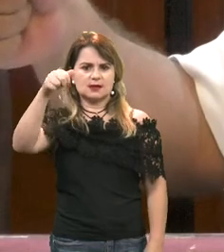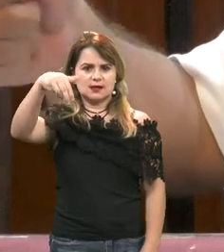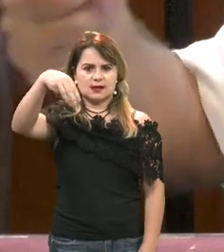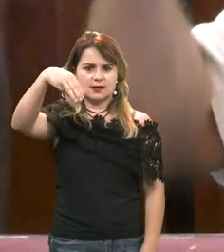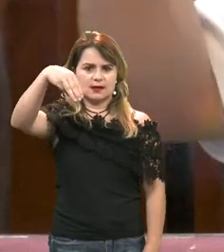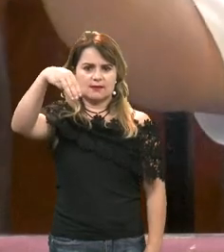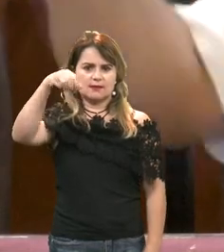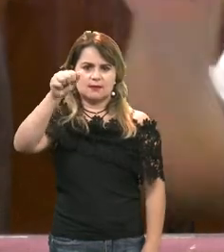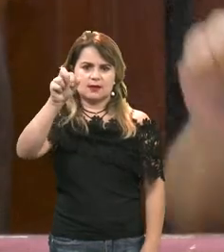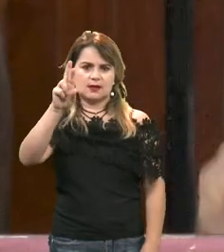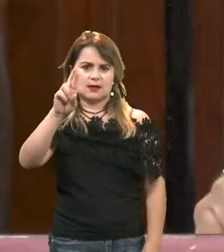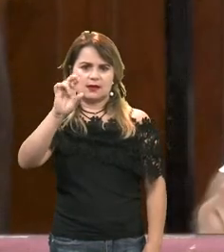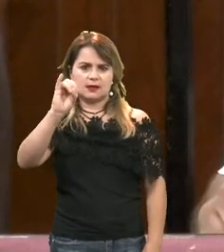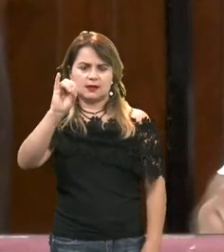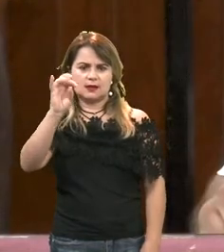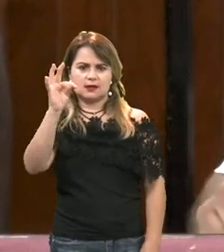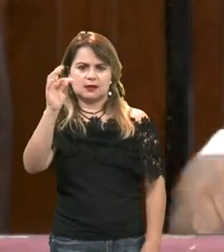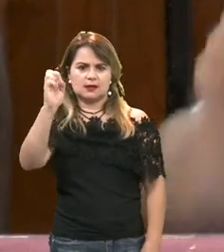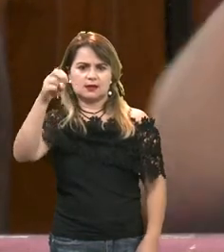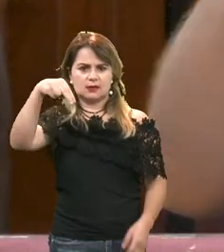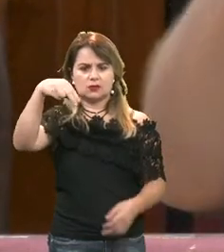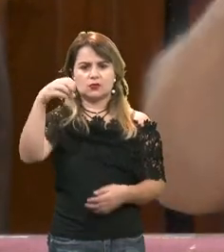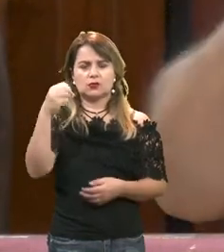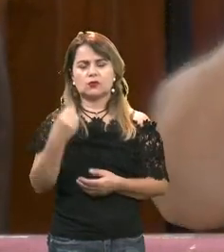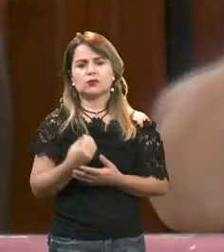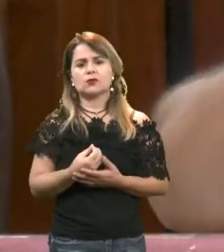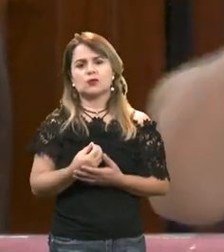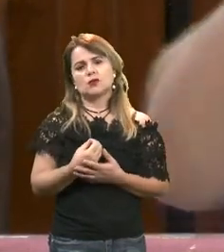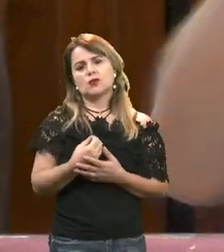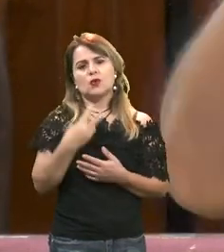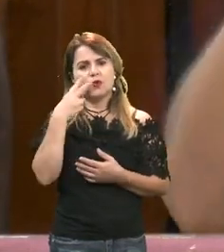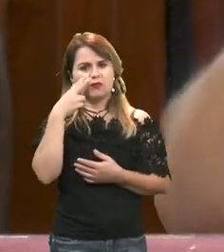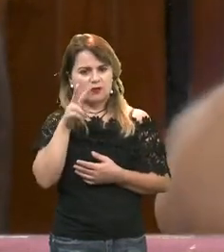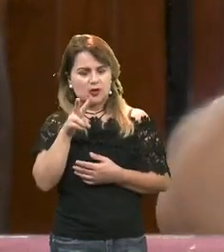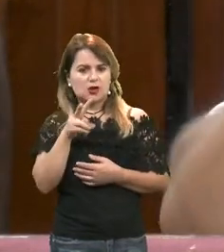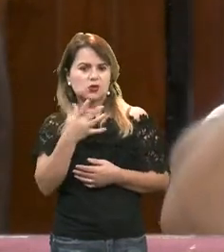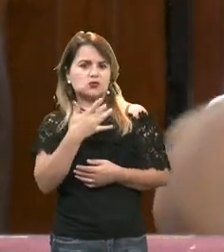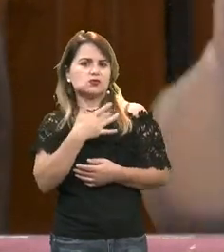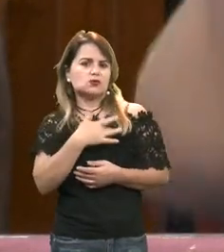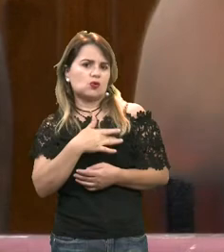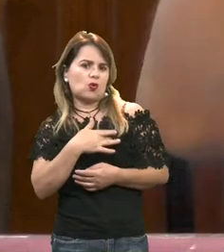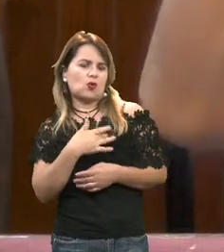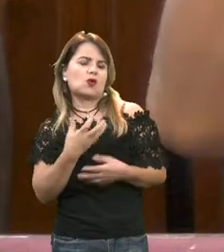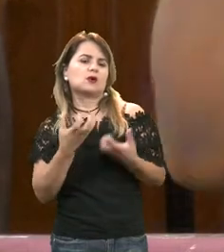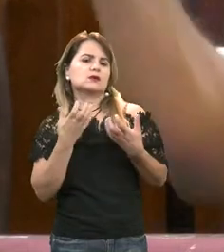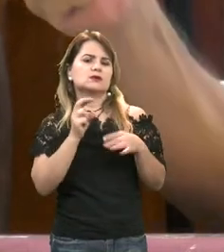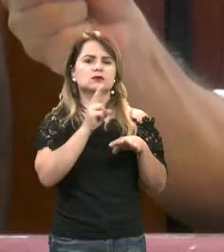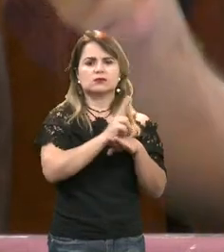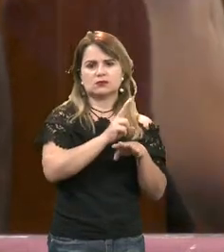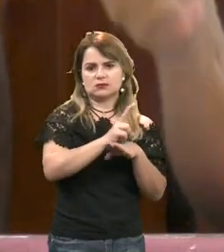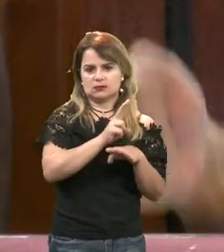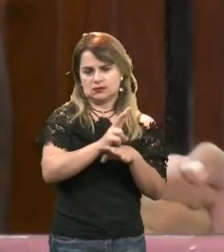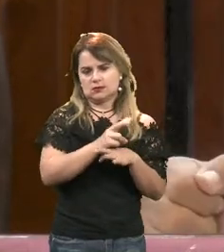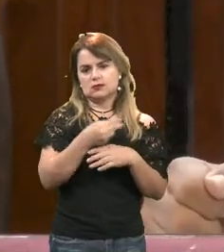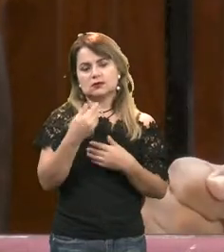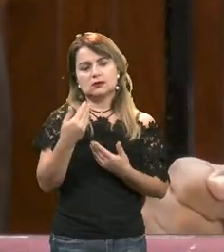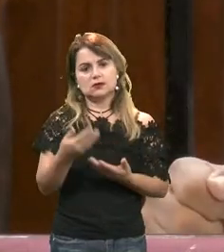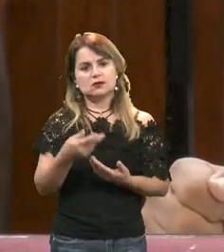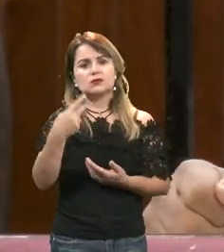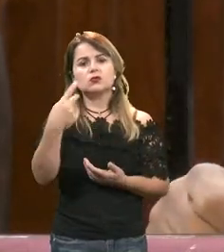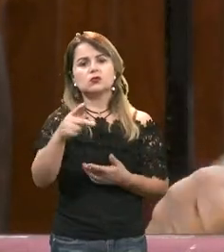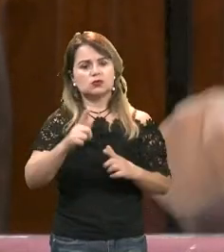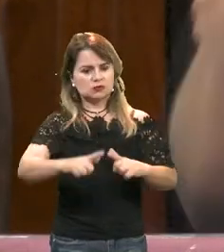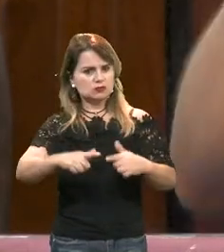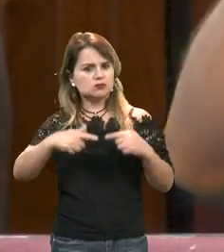compaixão e cuido dele. Então, eu quero parabenizar a luta de vocês, que vocês perseverem